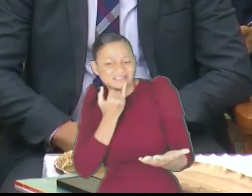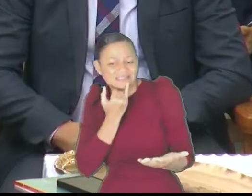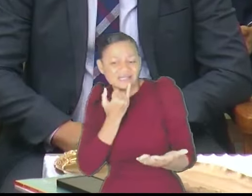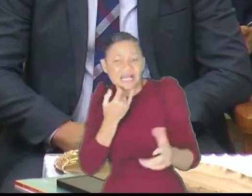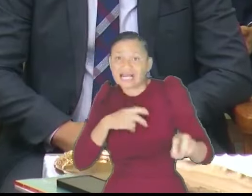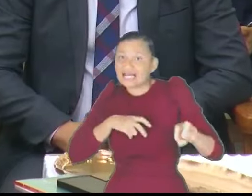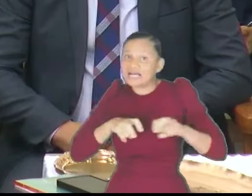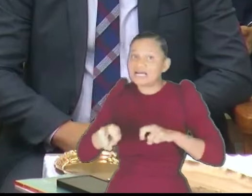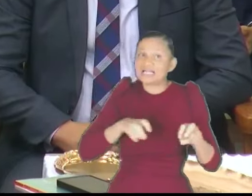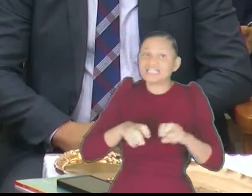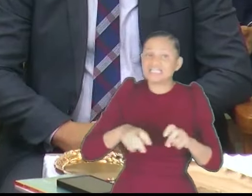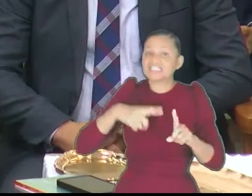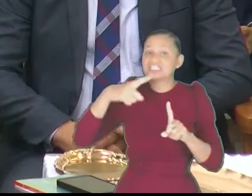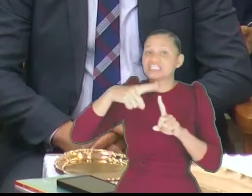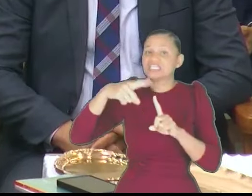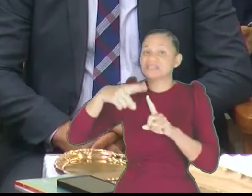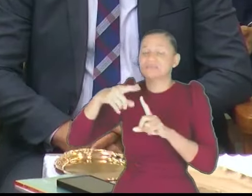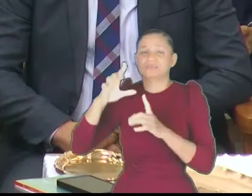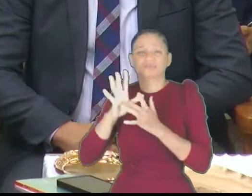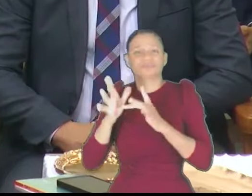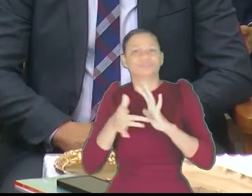ato da tipologia de Cristo.